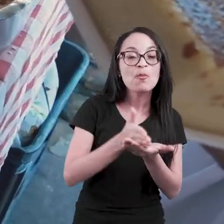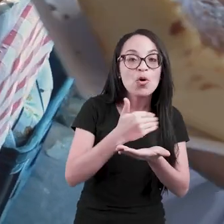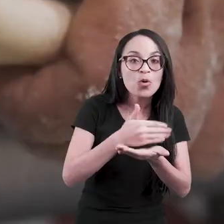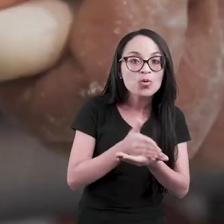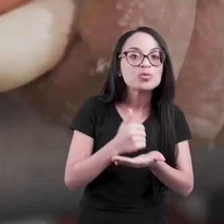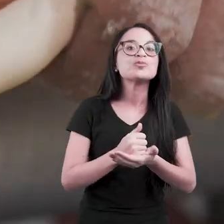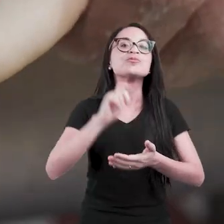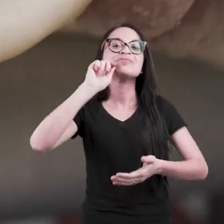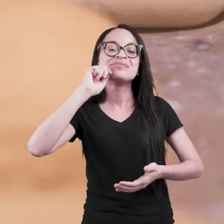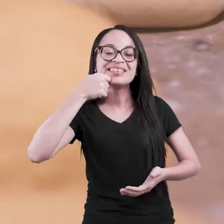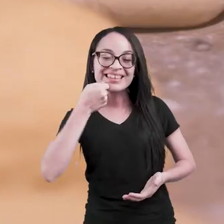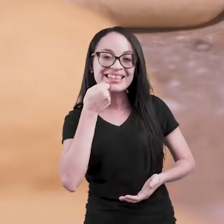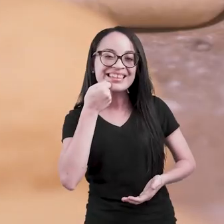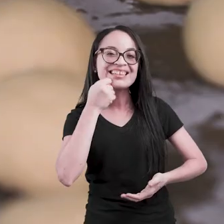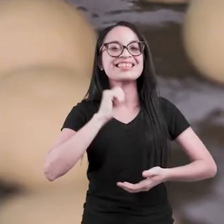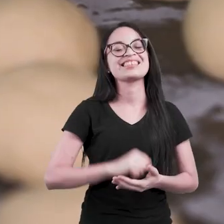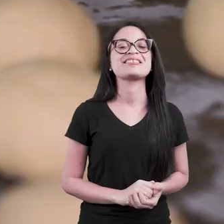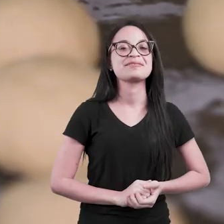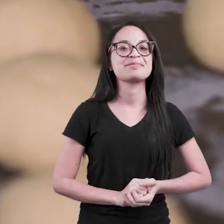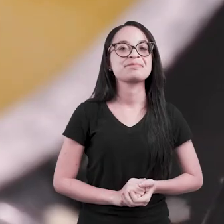Bolos, pães,